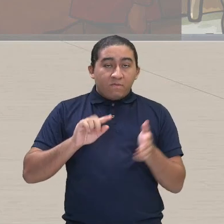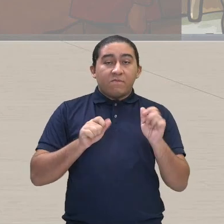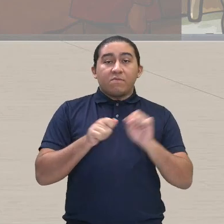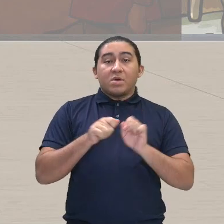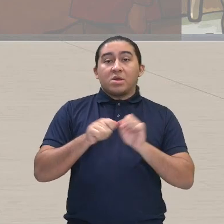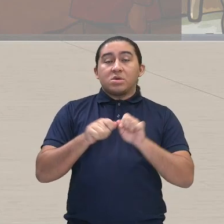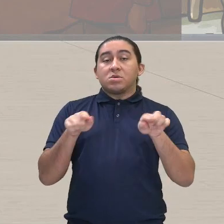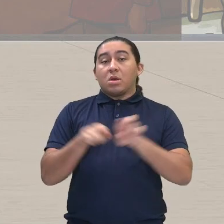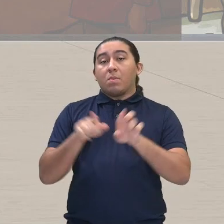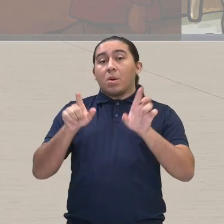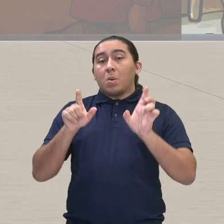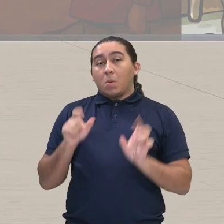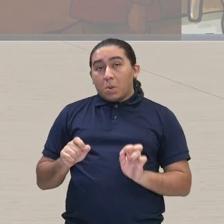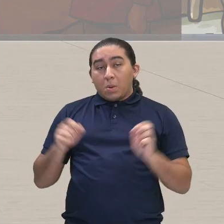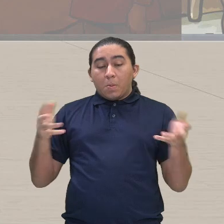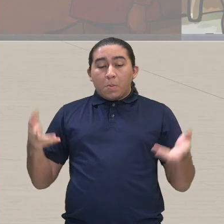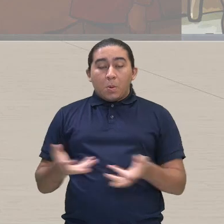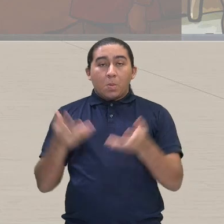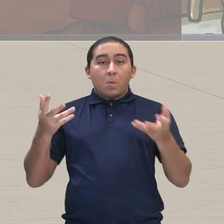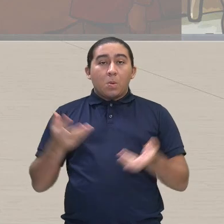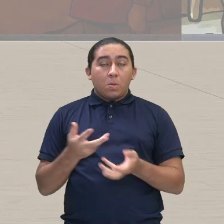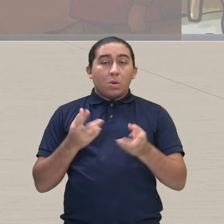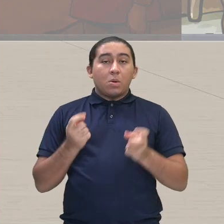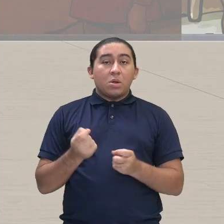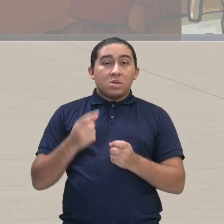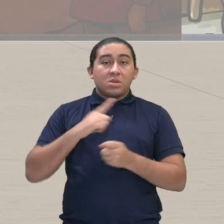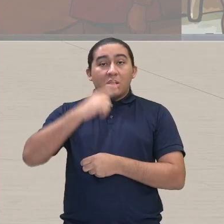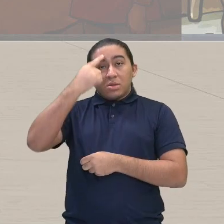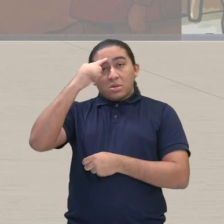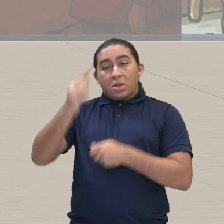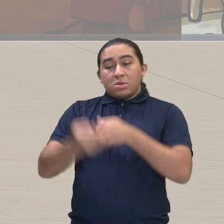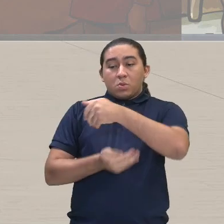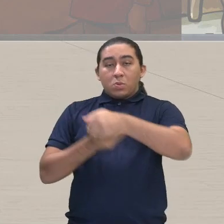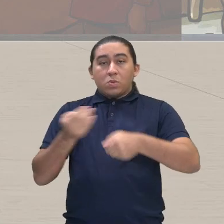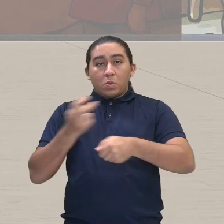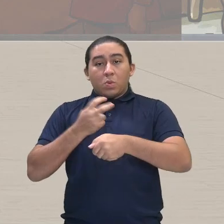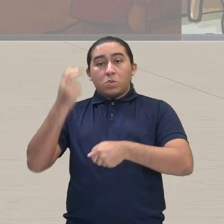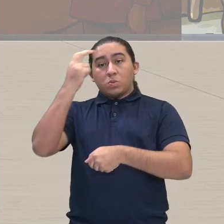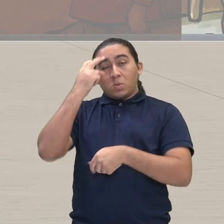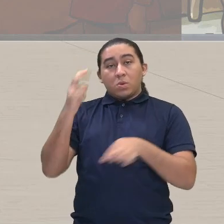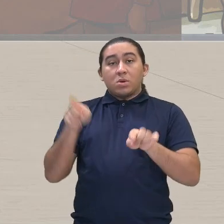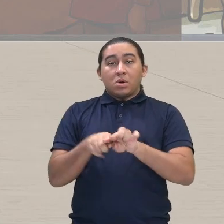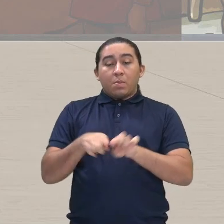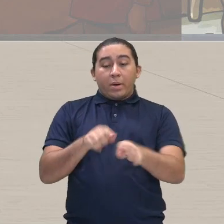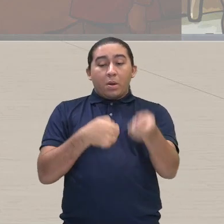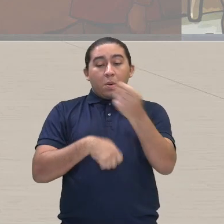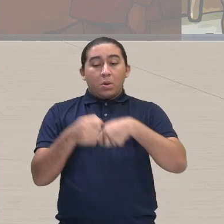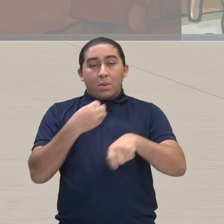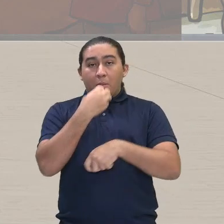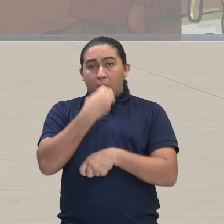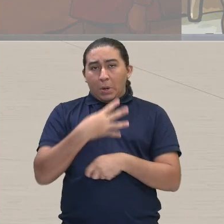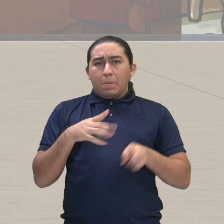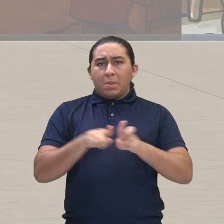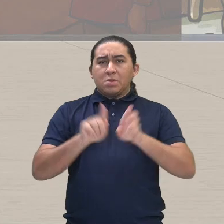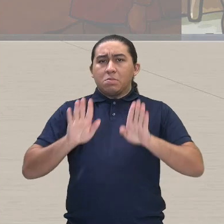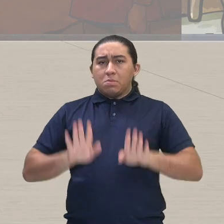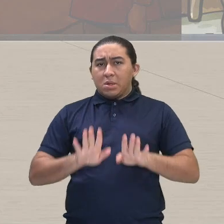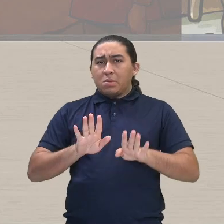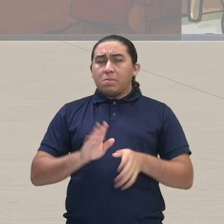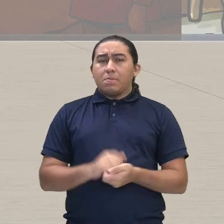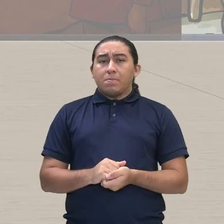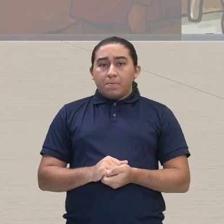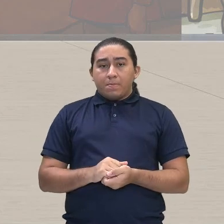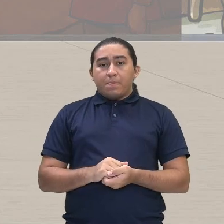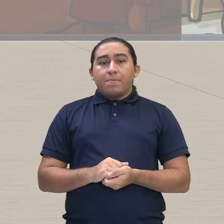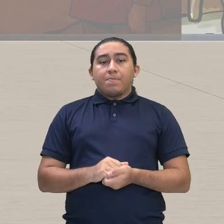a economia, mas também promoveram a circulação de ideias e culturas. Como assim, professor? Não entendi.